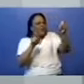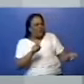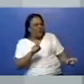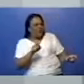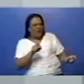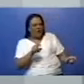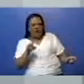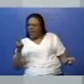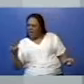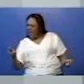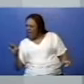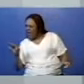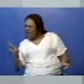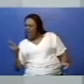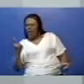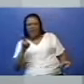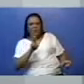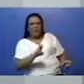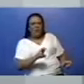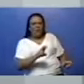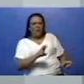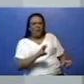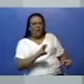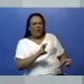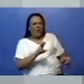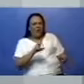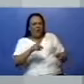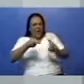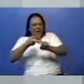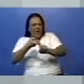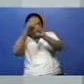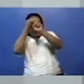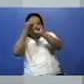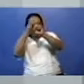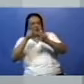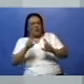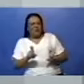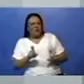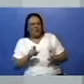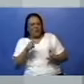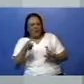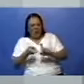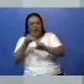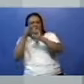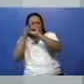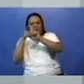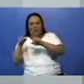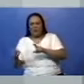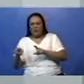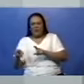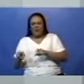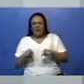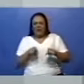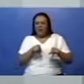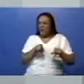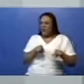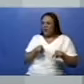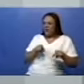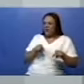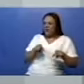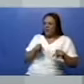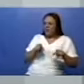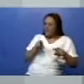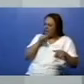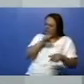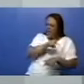dela, ele fez uma piadinha, né? Sujeito a guincho, proibido estacionar, se você estaciona em um lugar proibido, você está sujeito a guincho. Ela